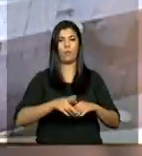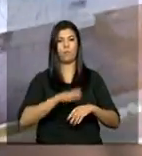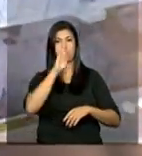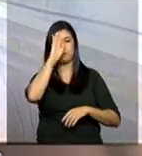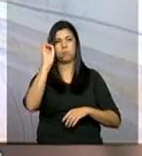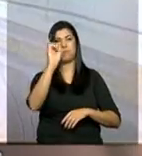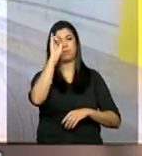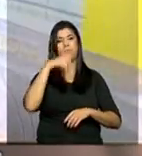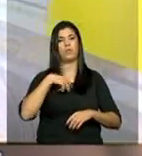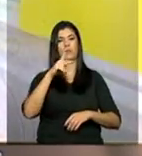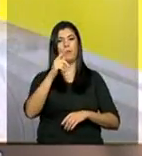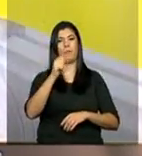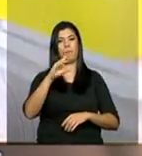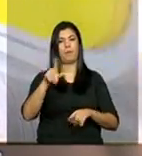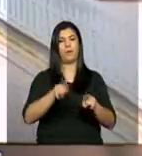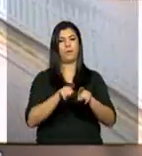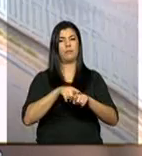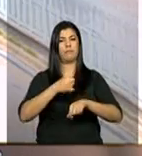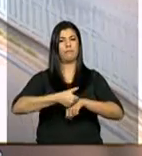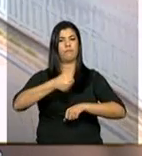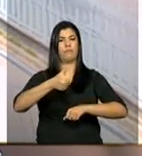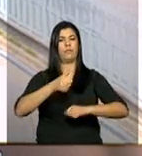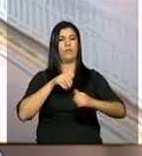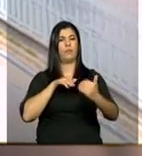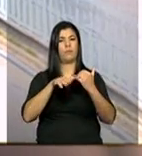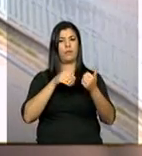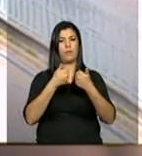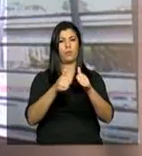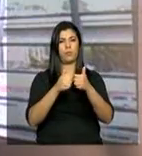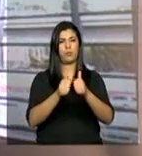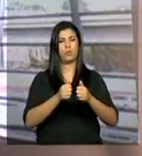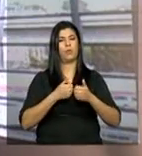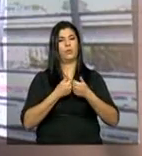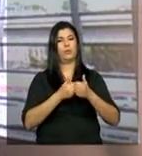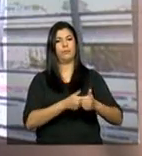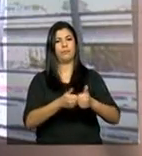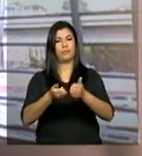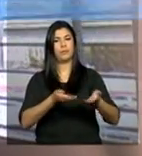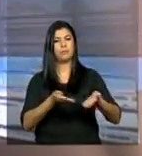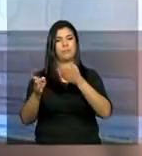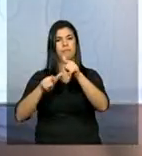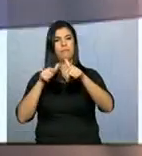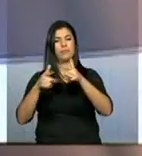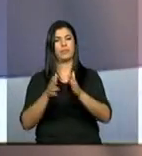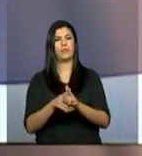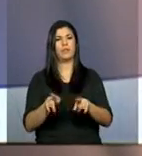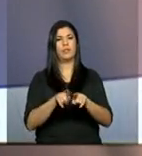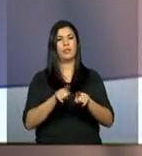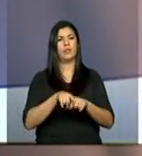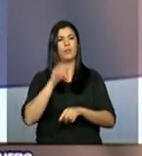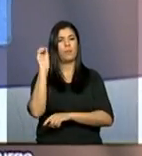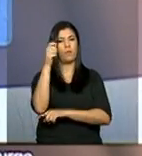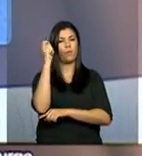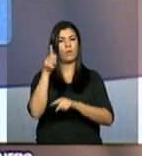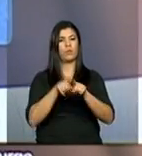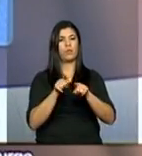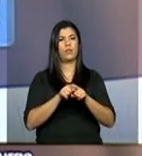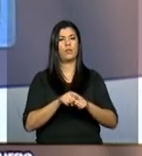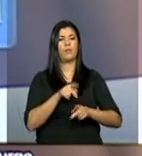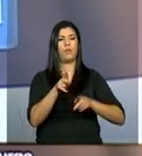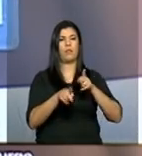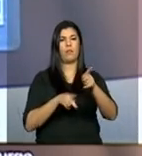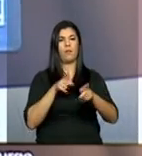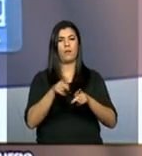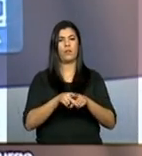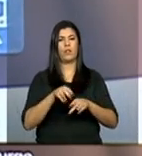do PAC é melhorar o transporte público para facilitar o deslocamento das pessoas. No Rio Grande do Sul, o trem urbano